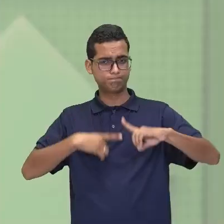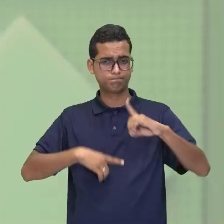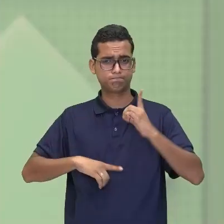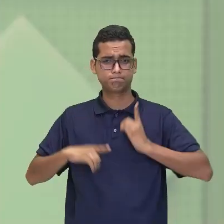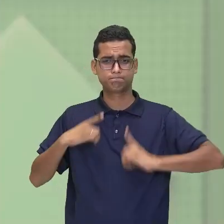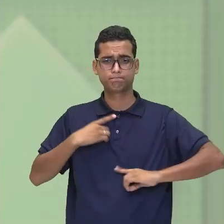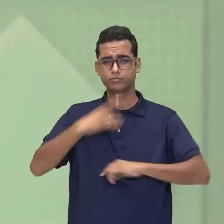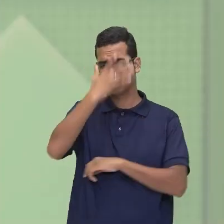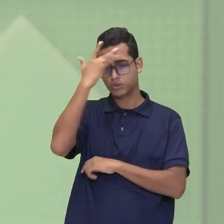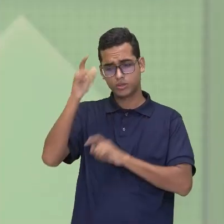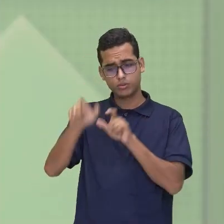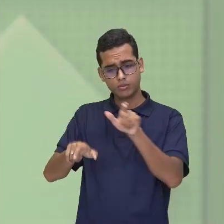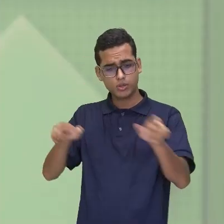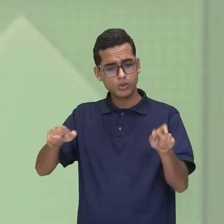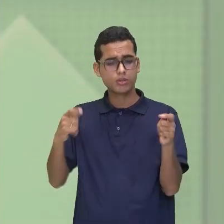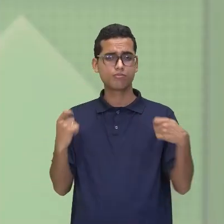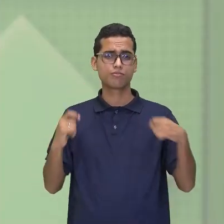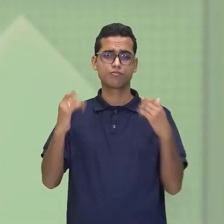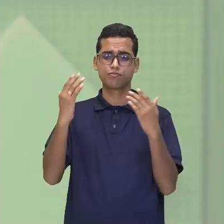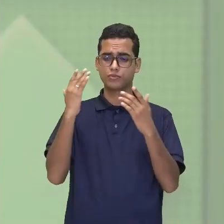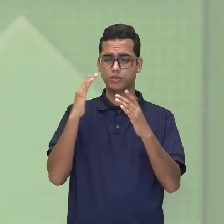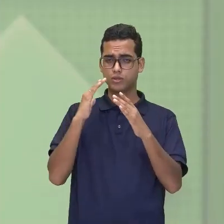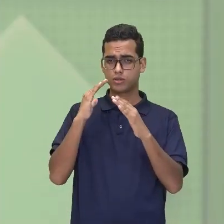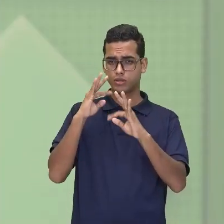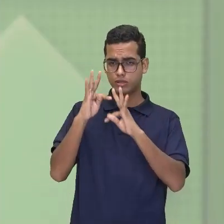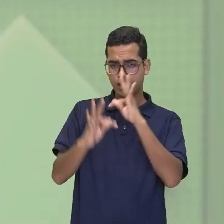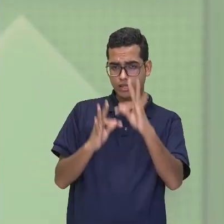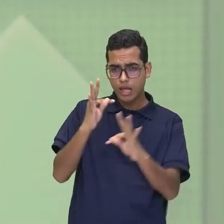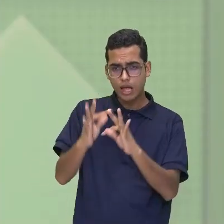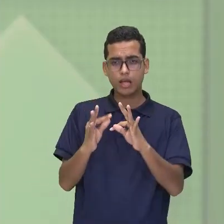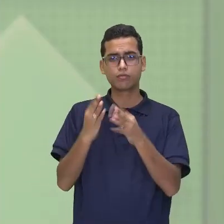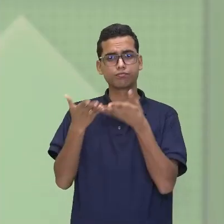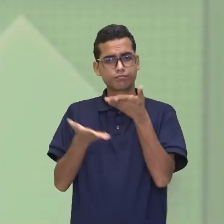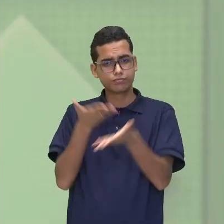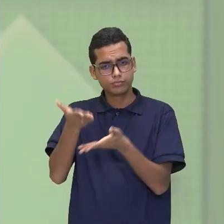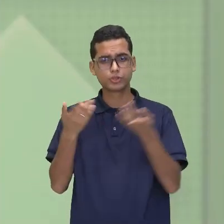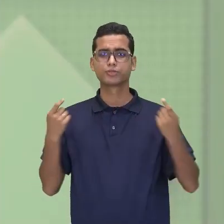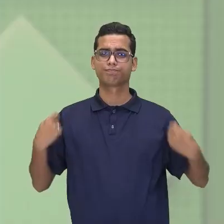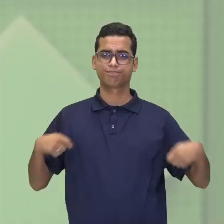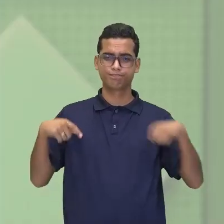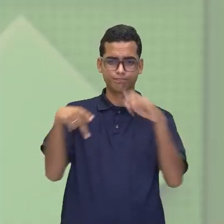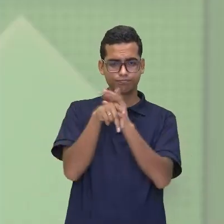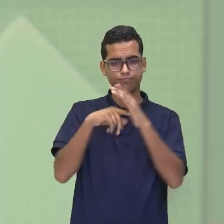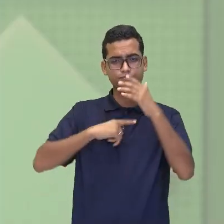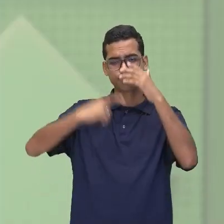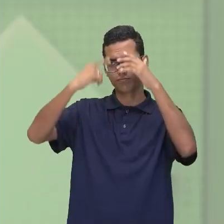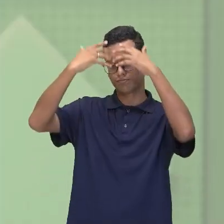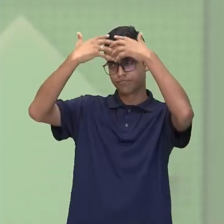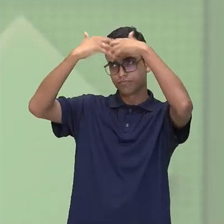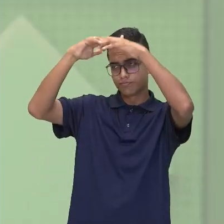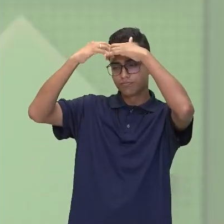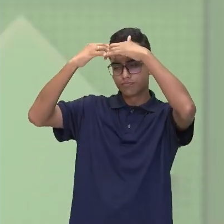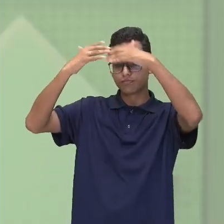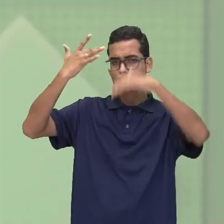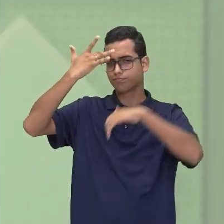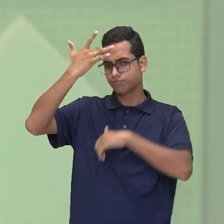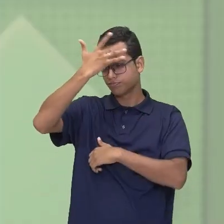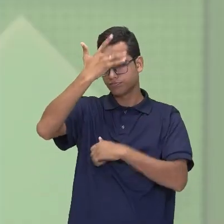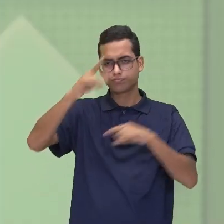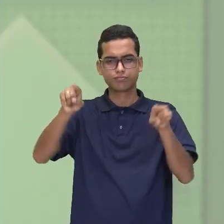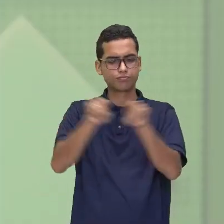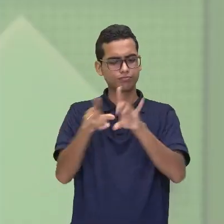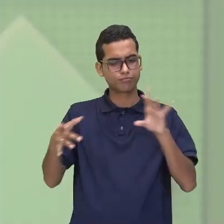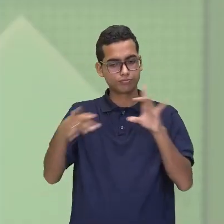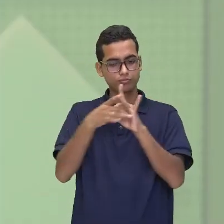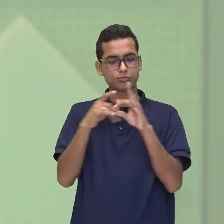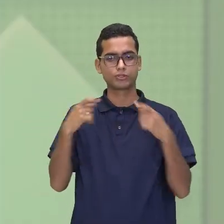também precisa tratar, tá bom? Então a questão mental também faz parte da nossa saúde e nós precisamos aí estar de olho,